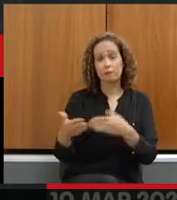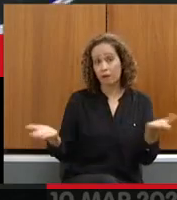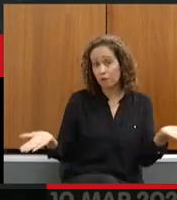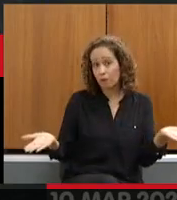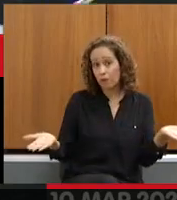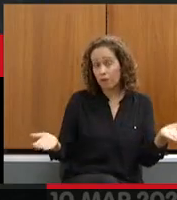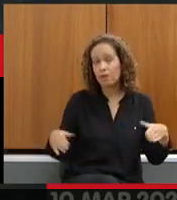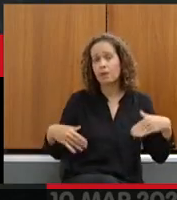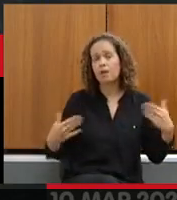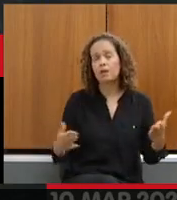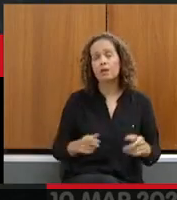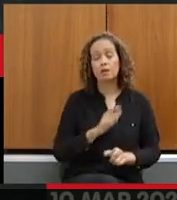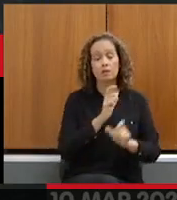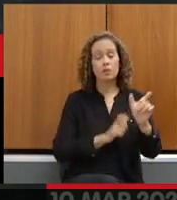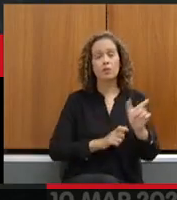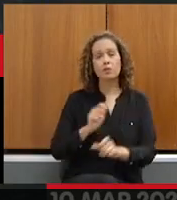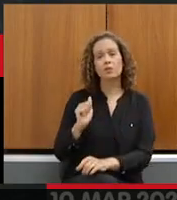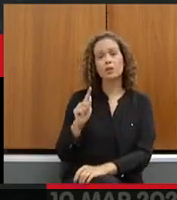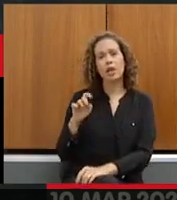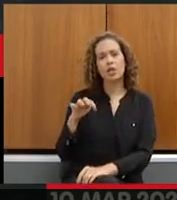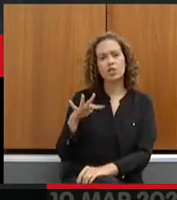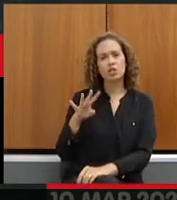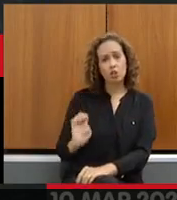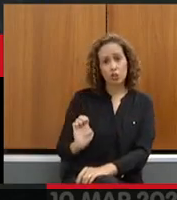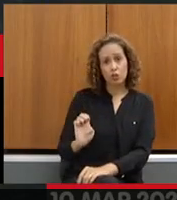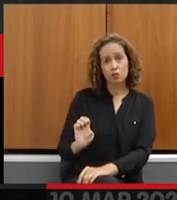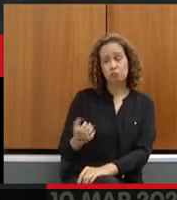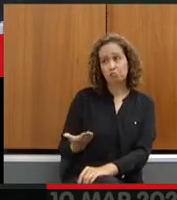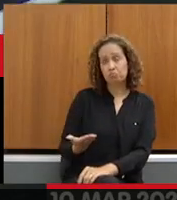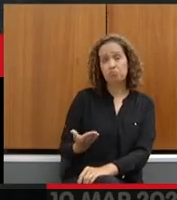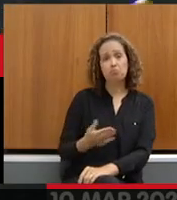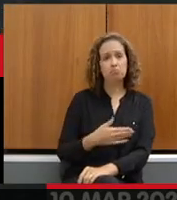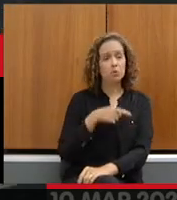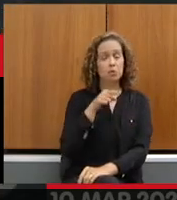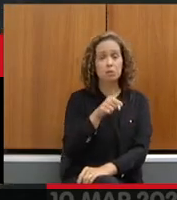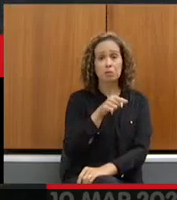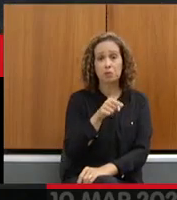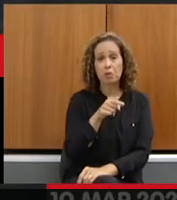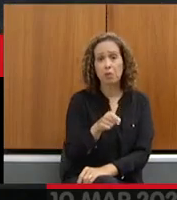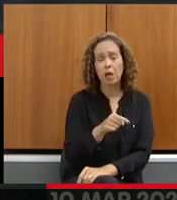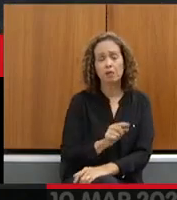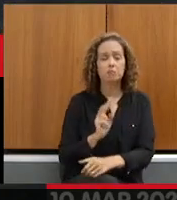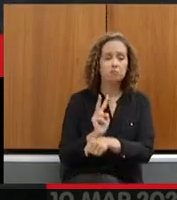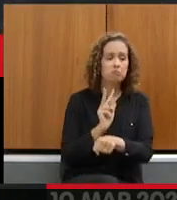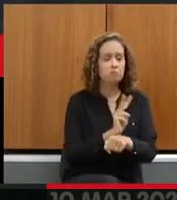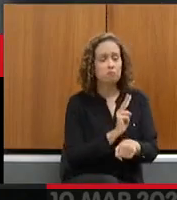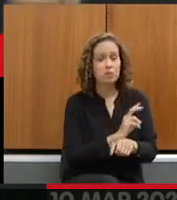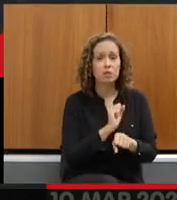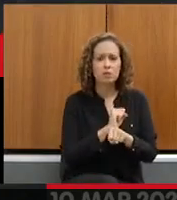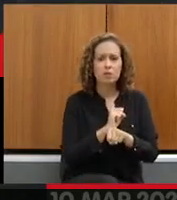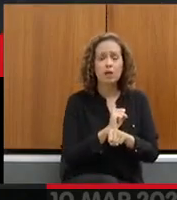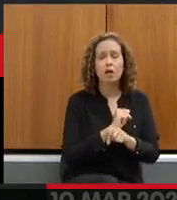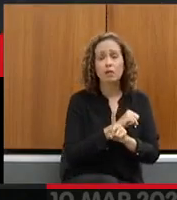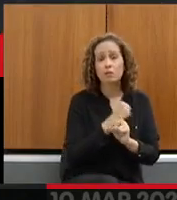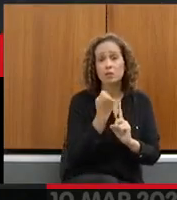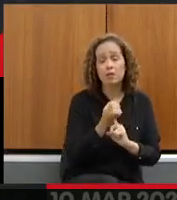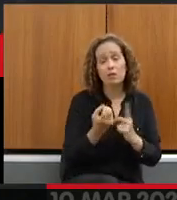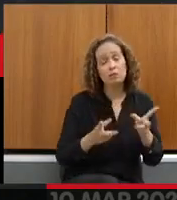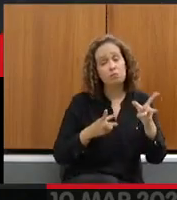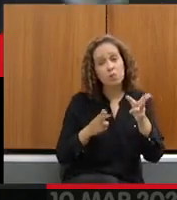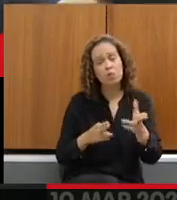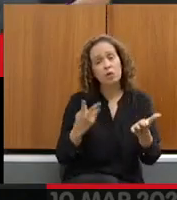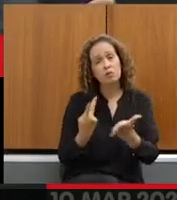os agentes públicos que estão lá para salvaguardar sociedade Como foi o caso dos